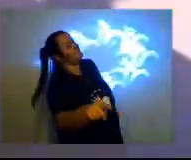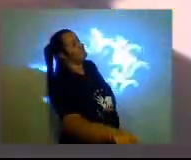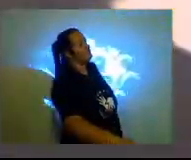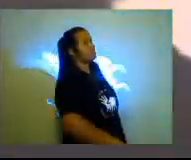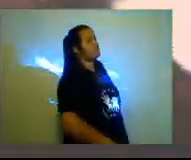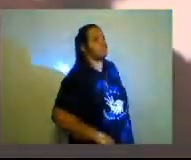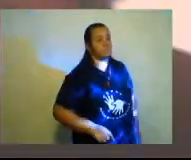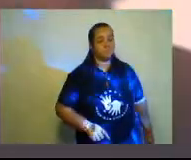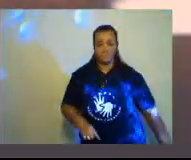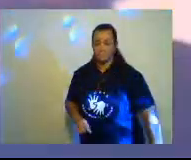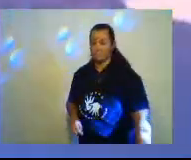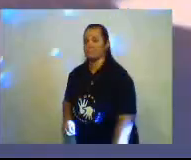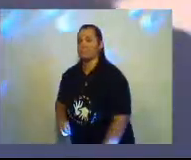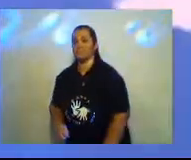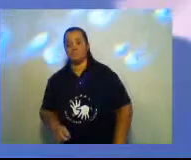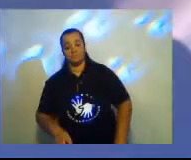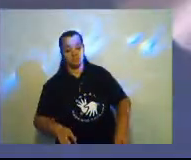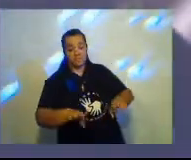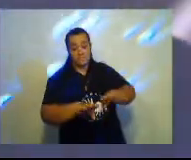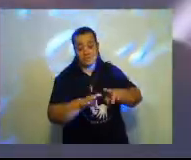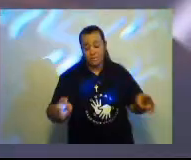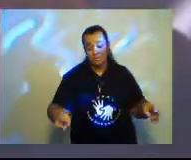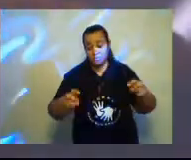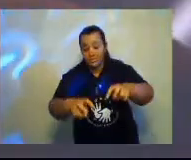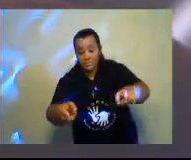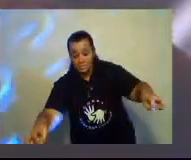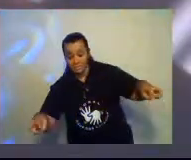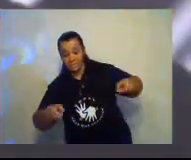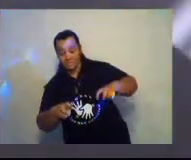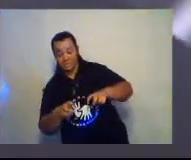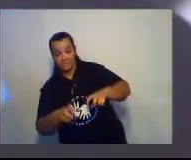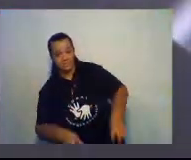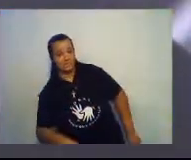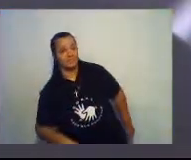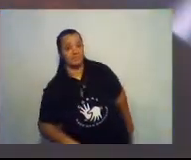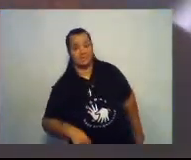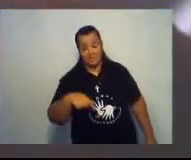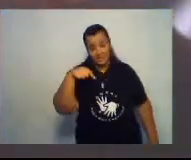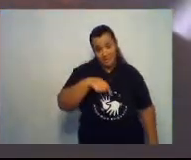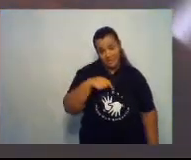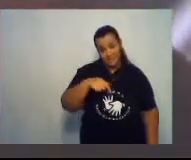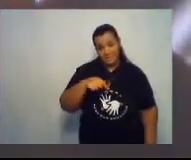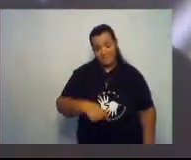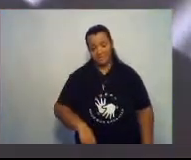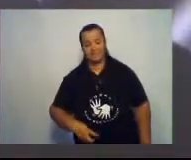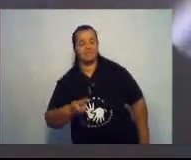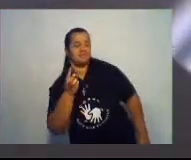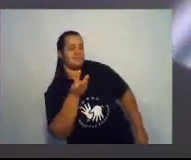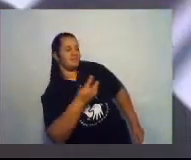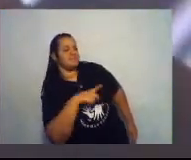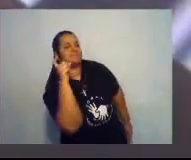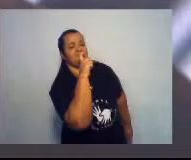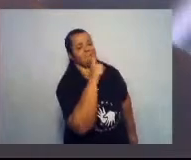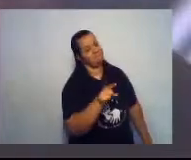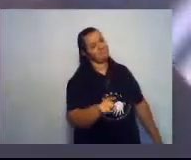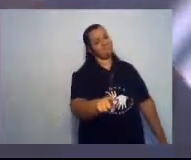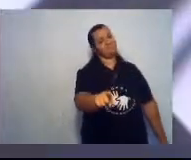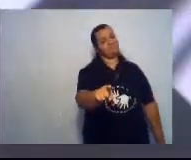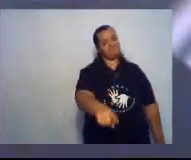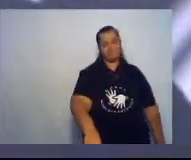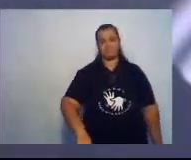te espera. Eu tô numa mesa com quatro cadeiras, aqui já tem